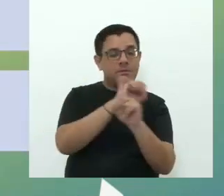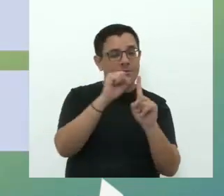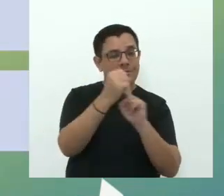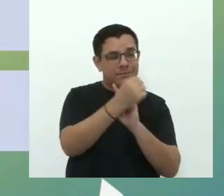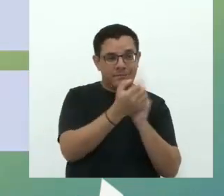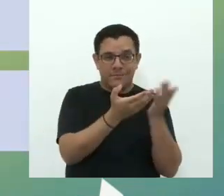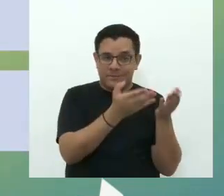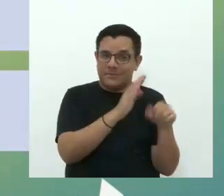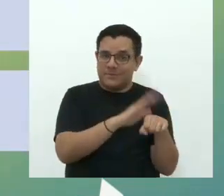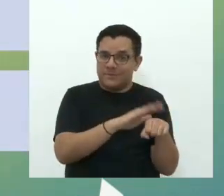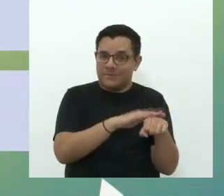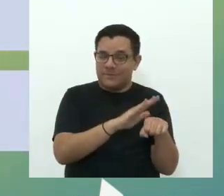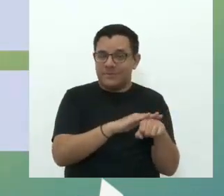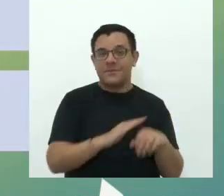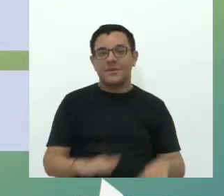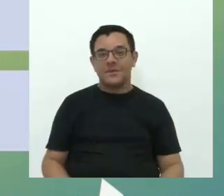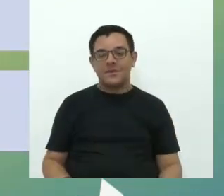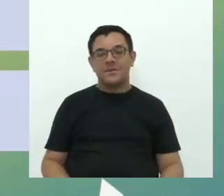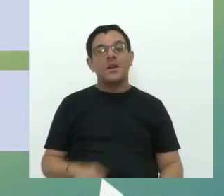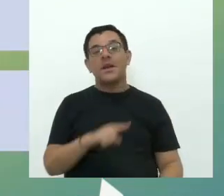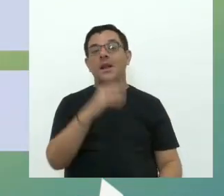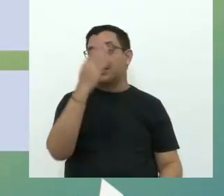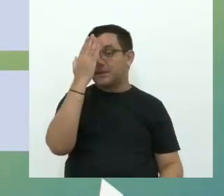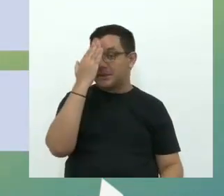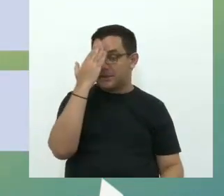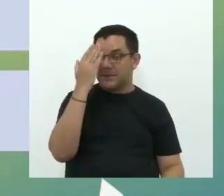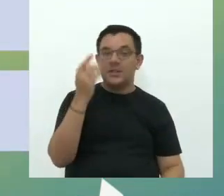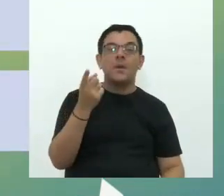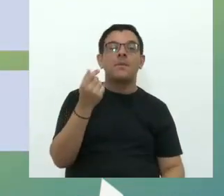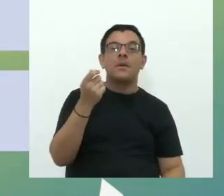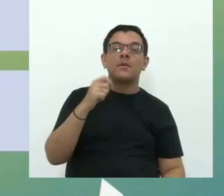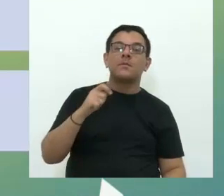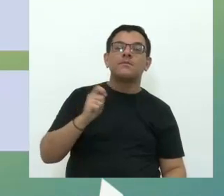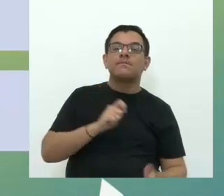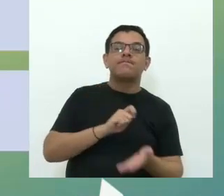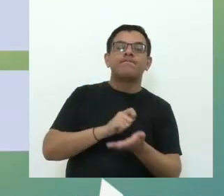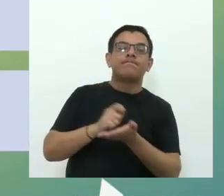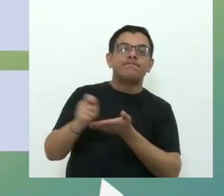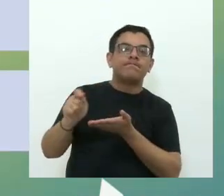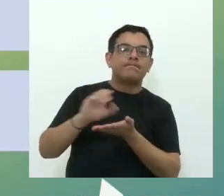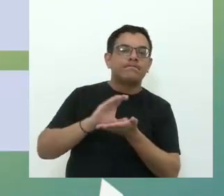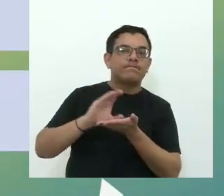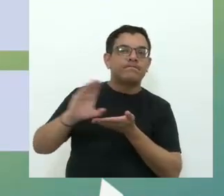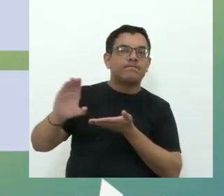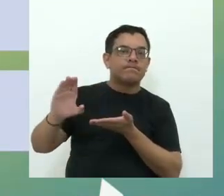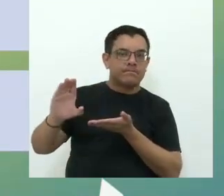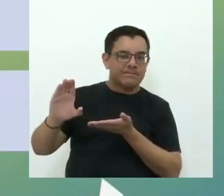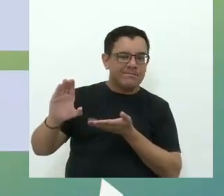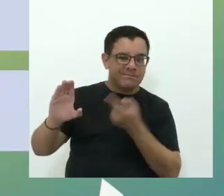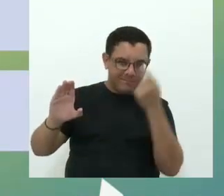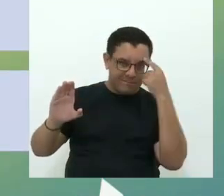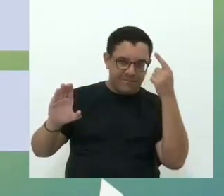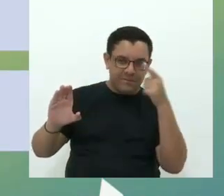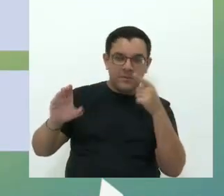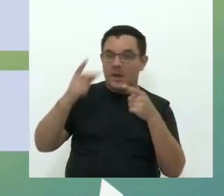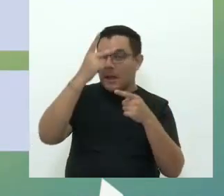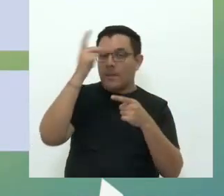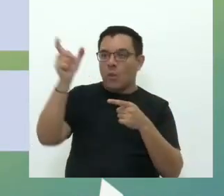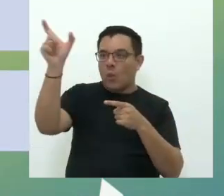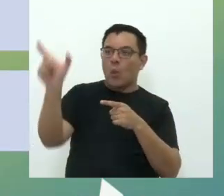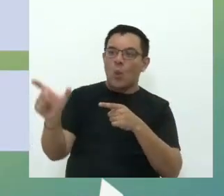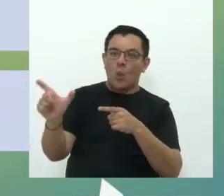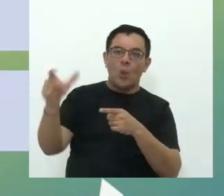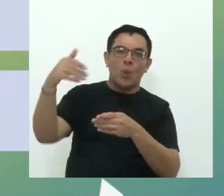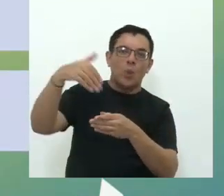a sociedade civil a sociedade civil por exemplo que vai saber se o financiamento de campanhas de algum determinada de de um candidato ou uma